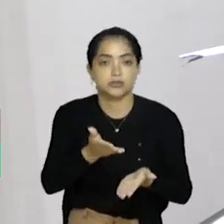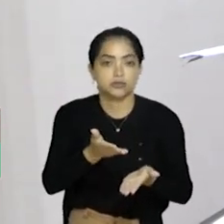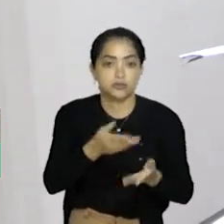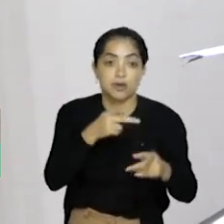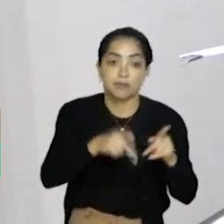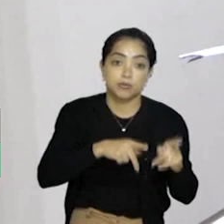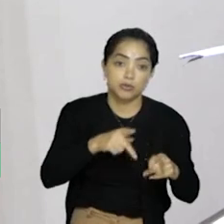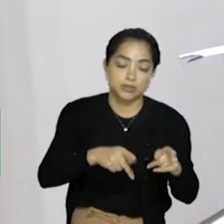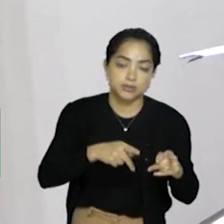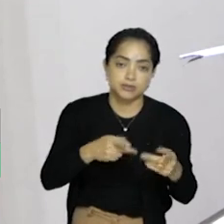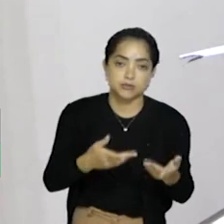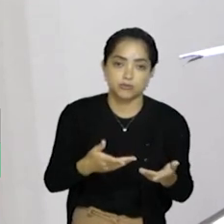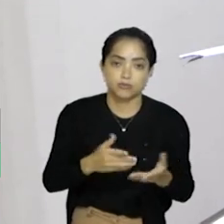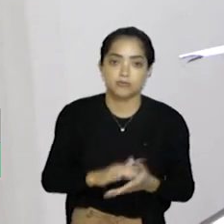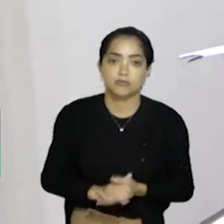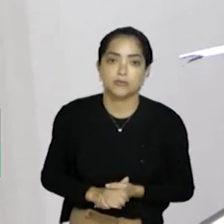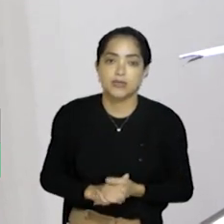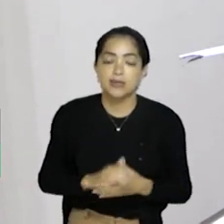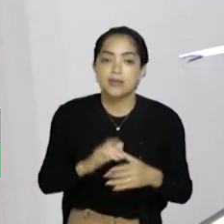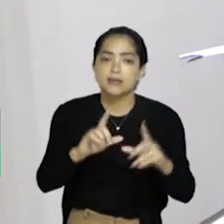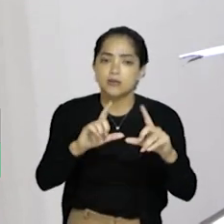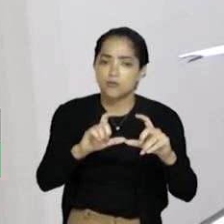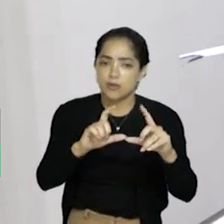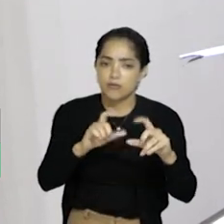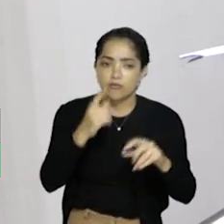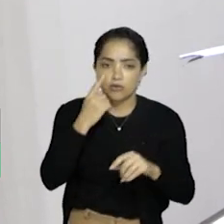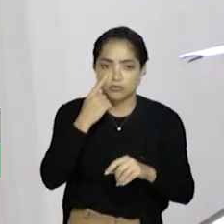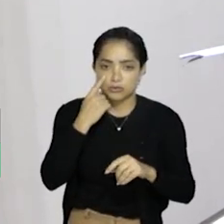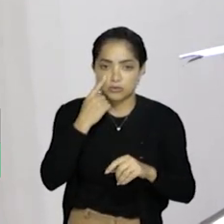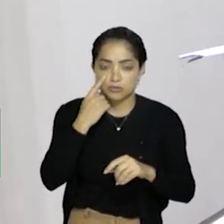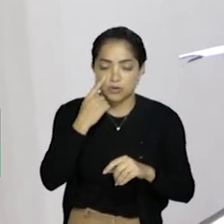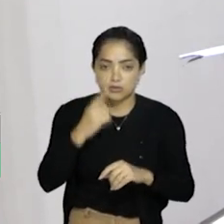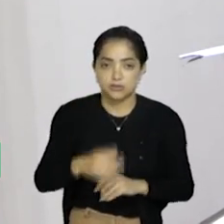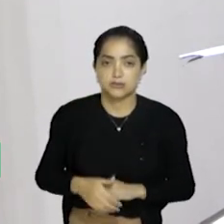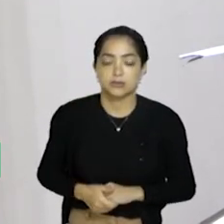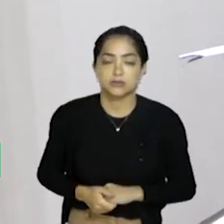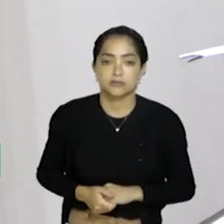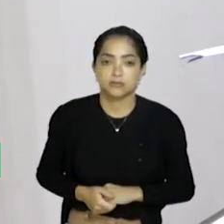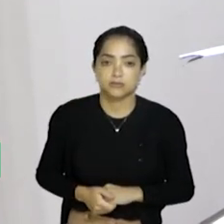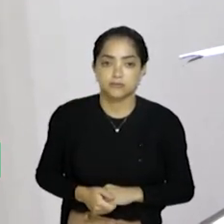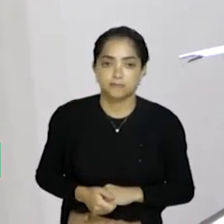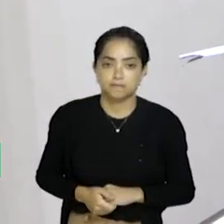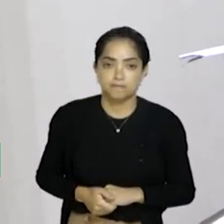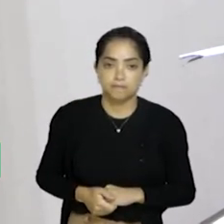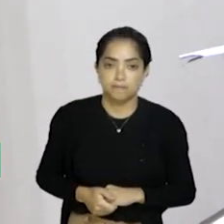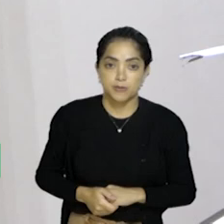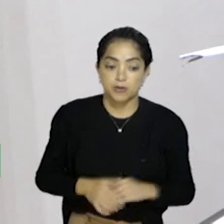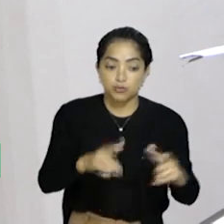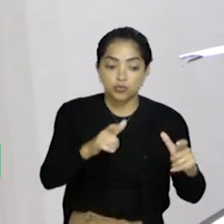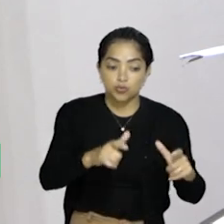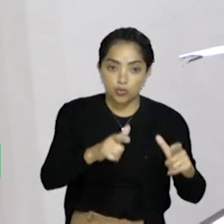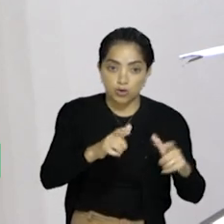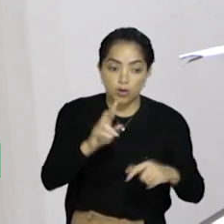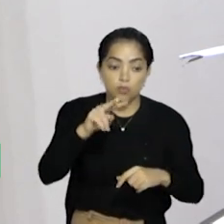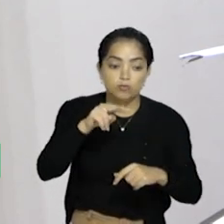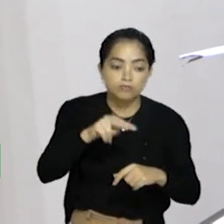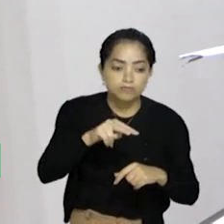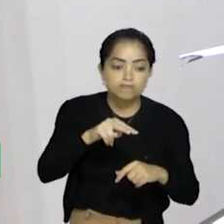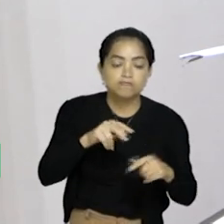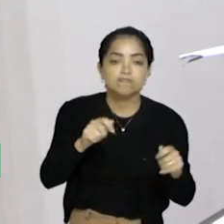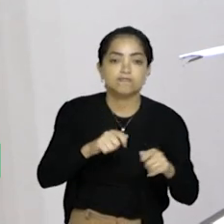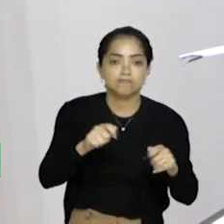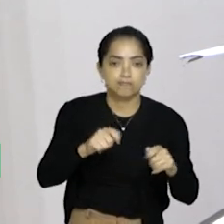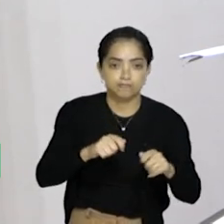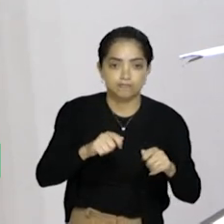população tem uma imagem aí que aérea do local o local inclusive